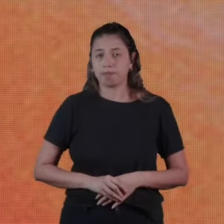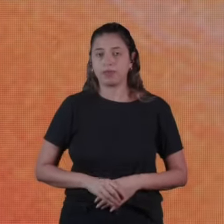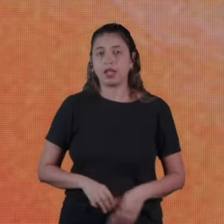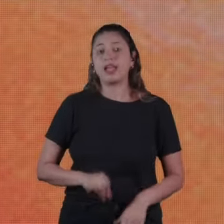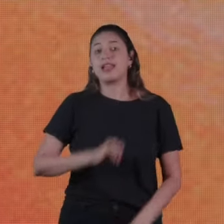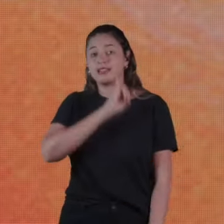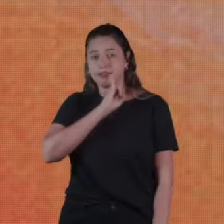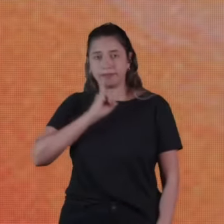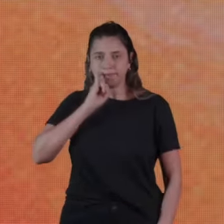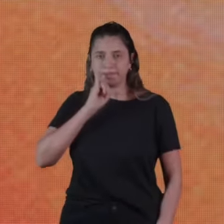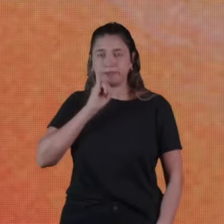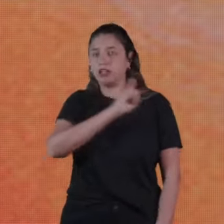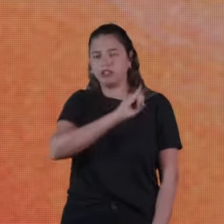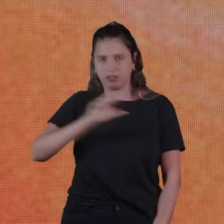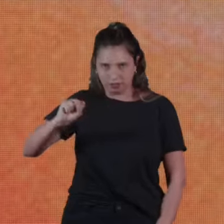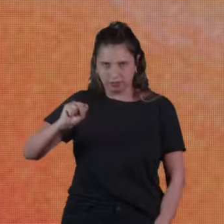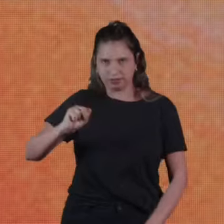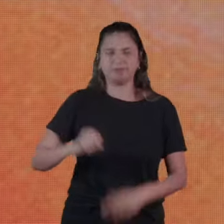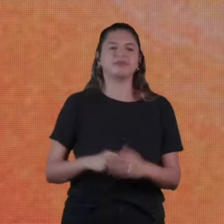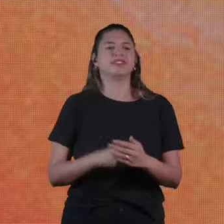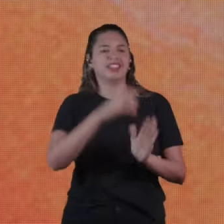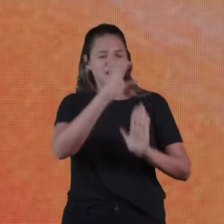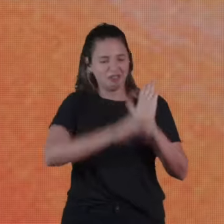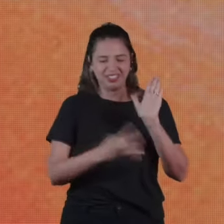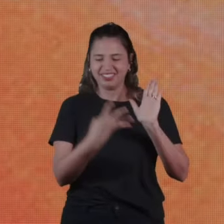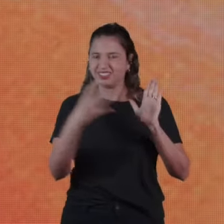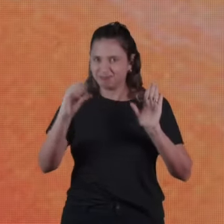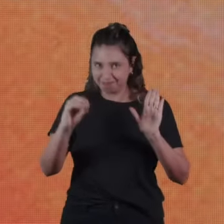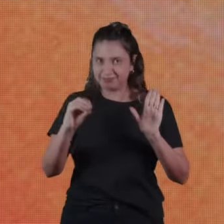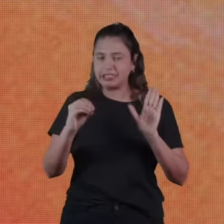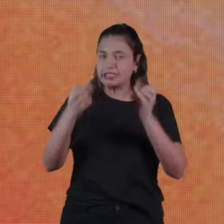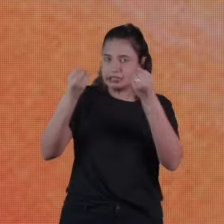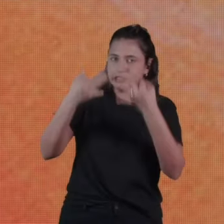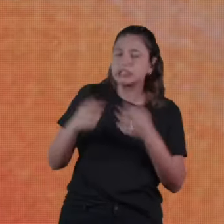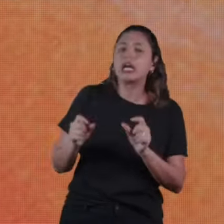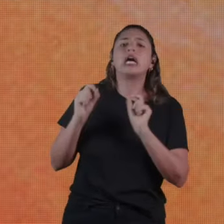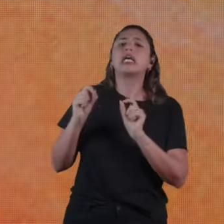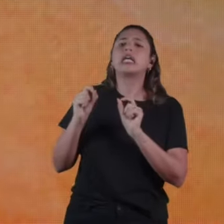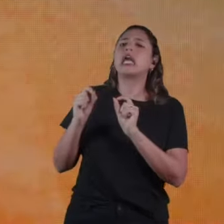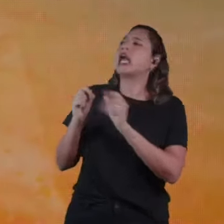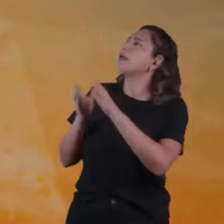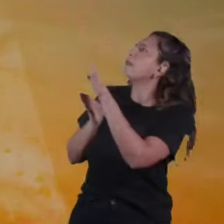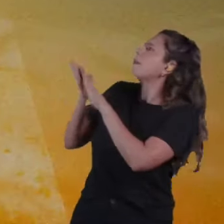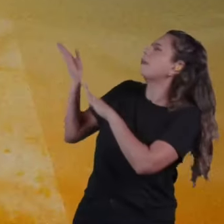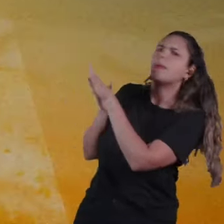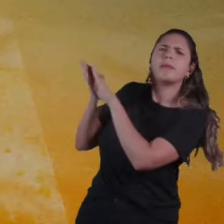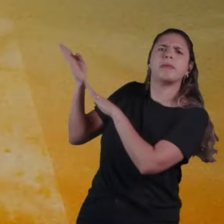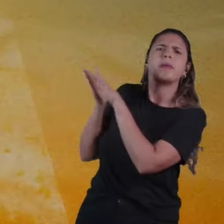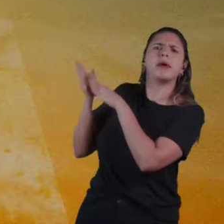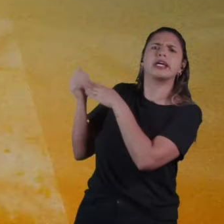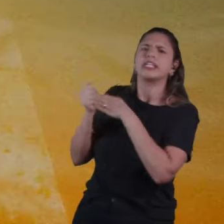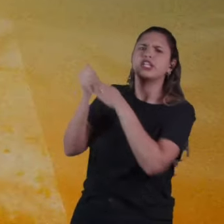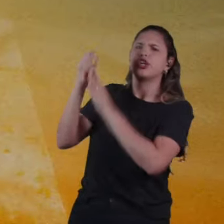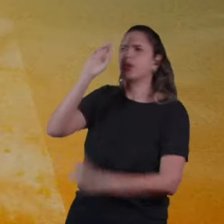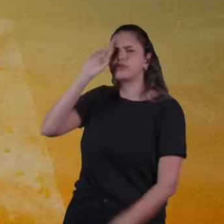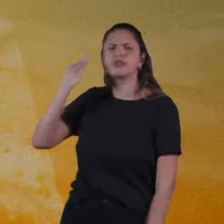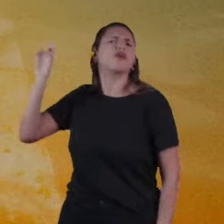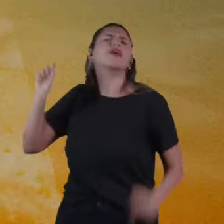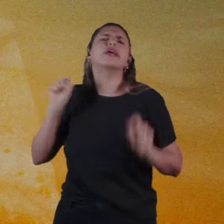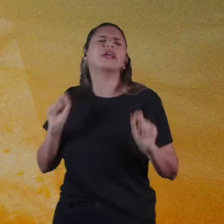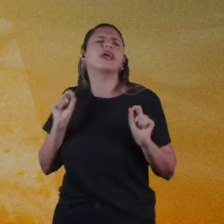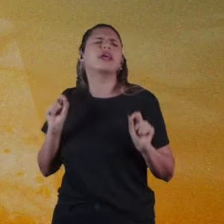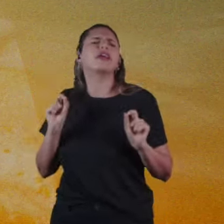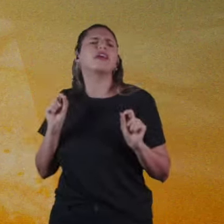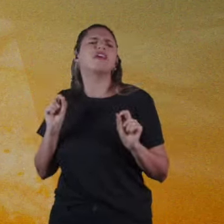Isaías 40 diz assim: quem guiou o Espírito do Senhor? Ou como conselheiro o ensinou? Com quem tomou